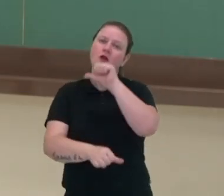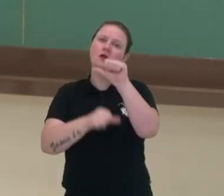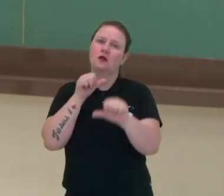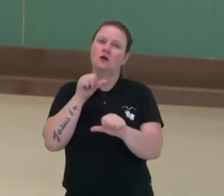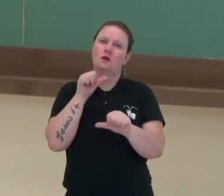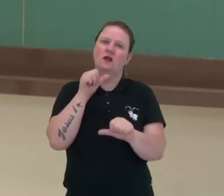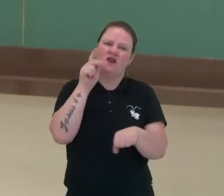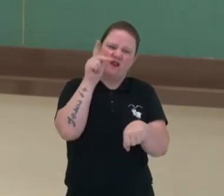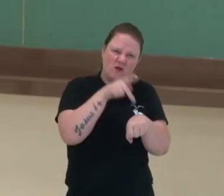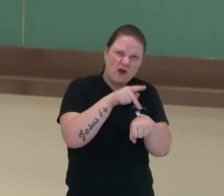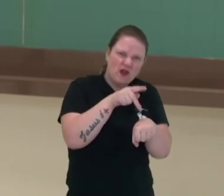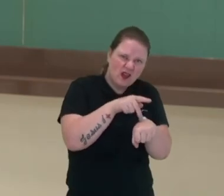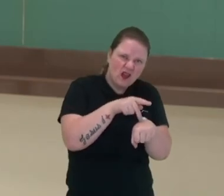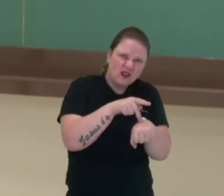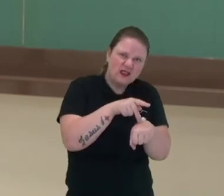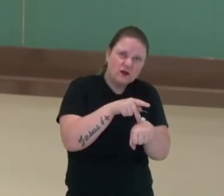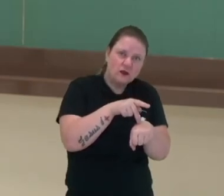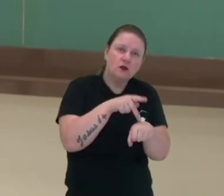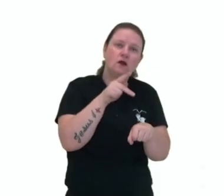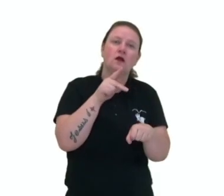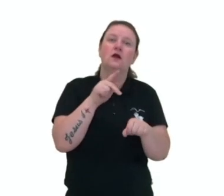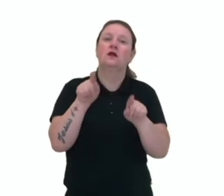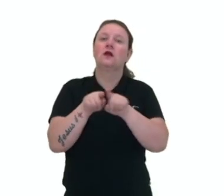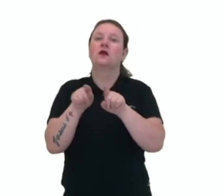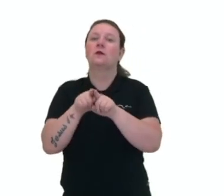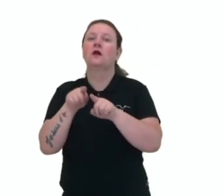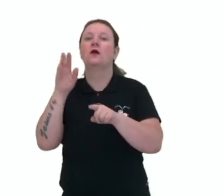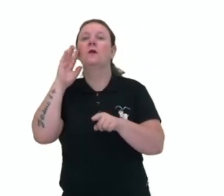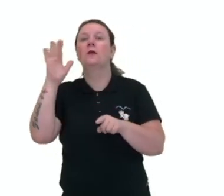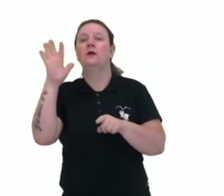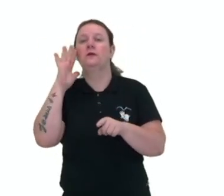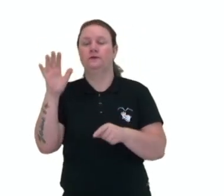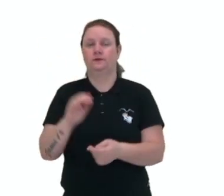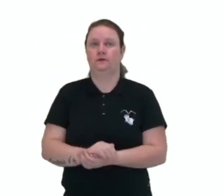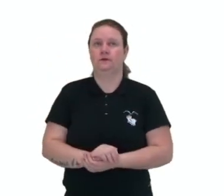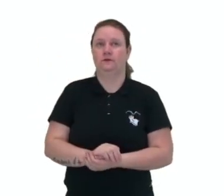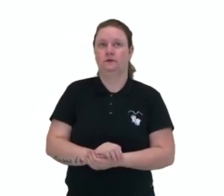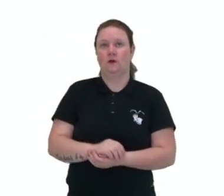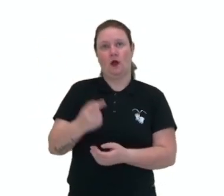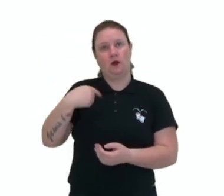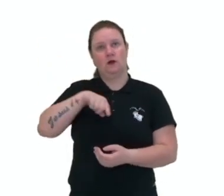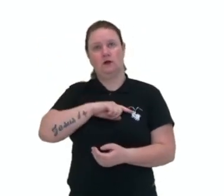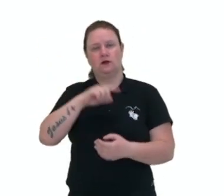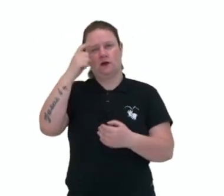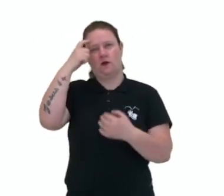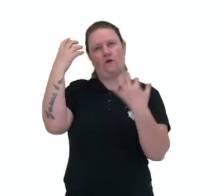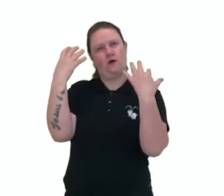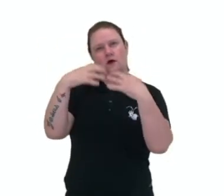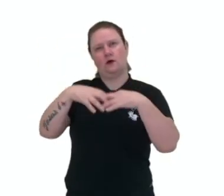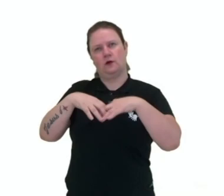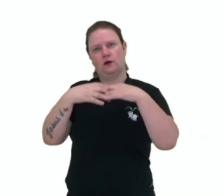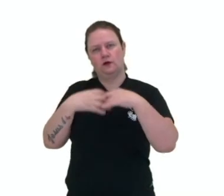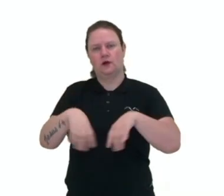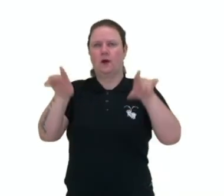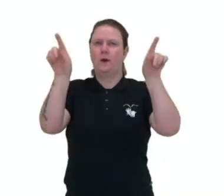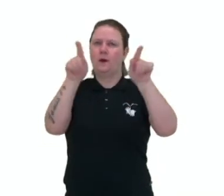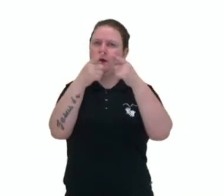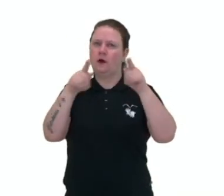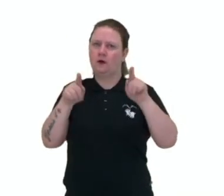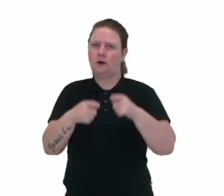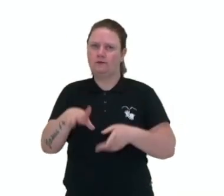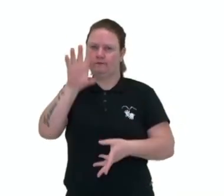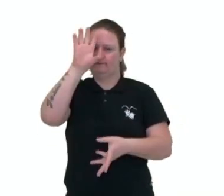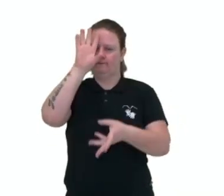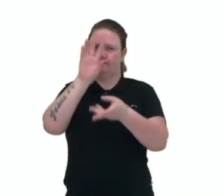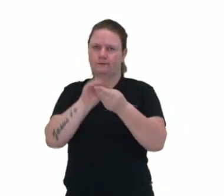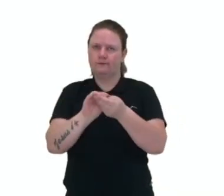e abstrata. Na aula de hoje, nós refletimos sobre a letra da música Super Trabalhador, verificamos noções implícitas